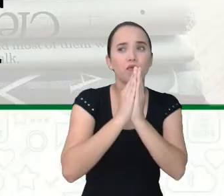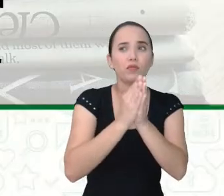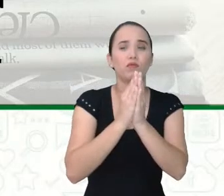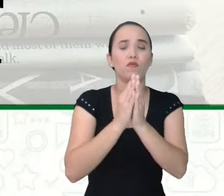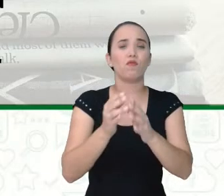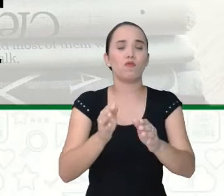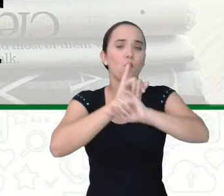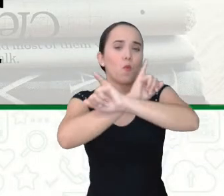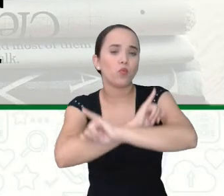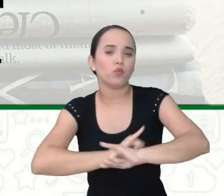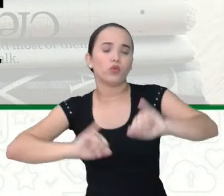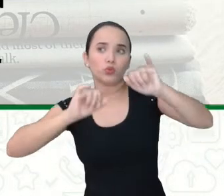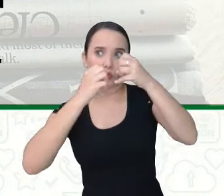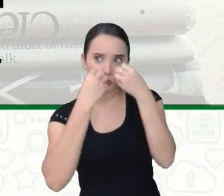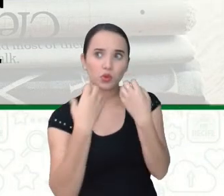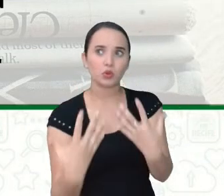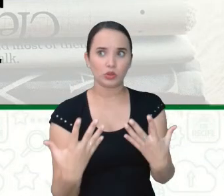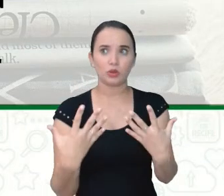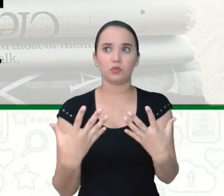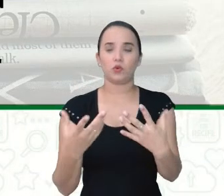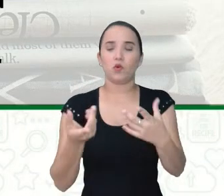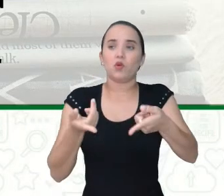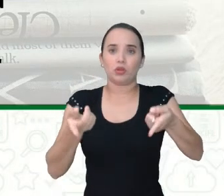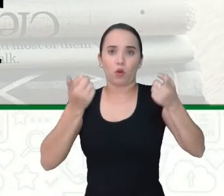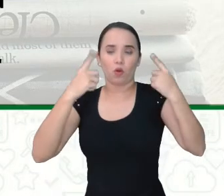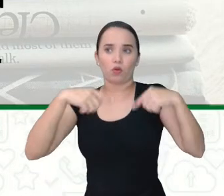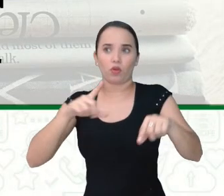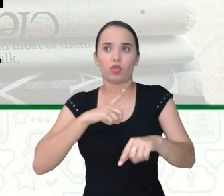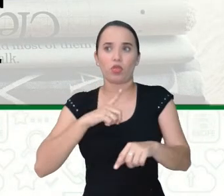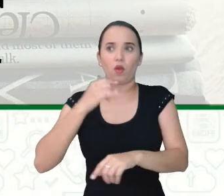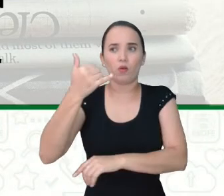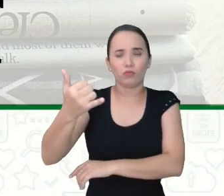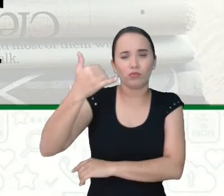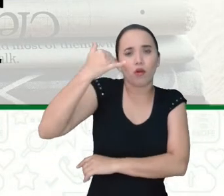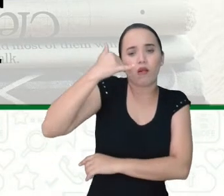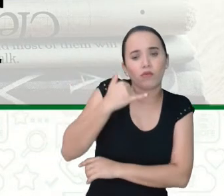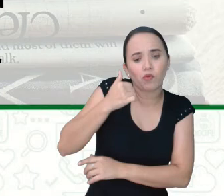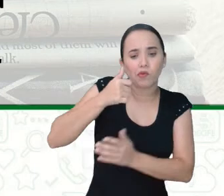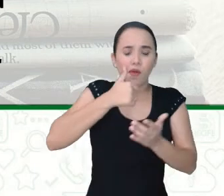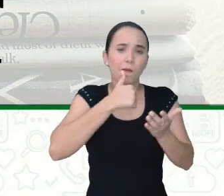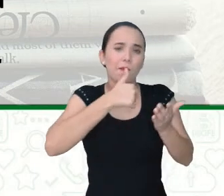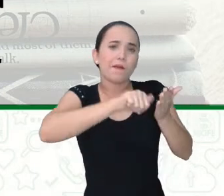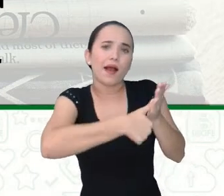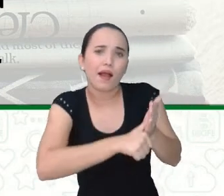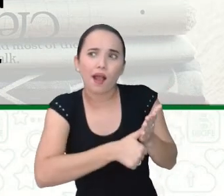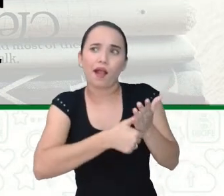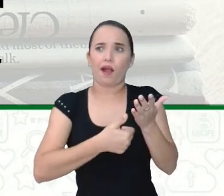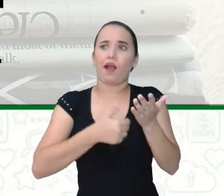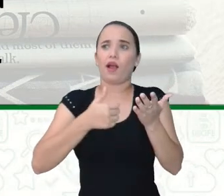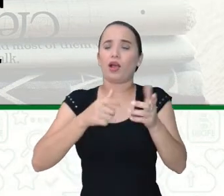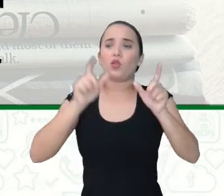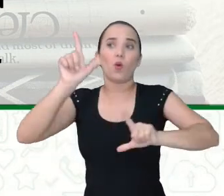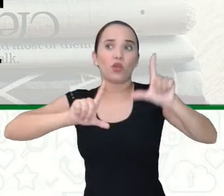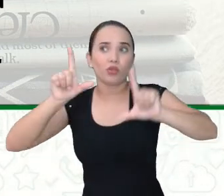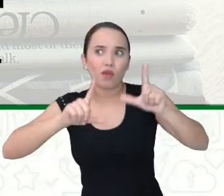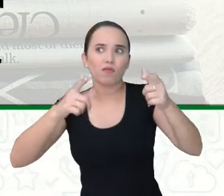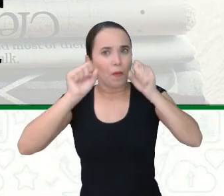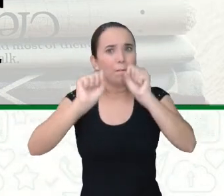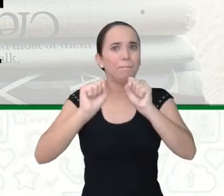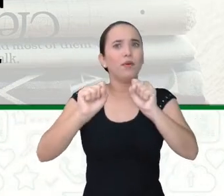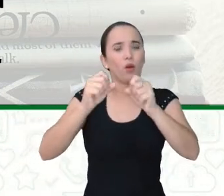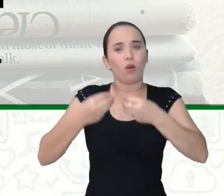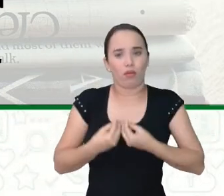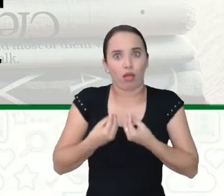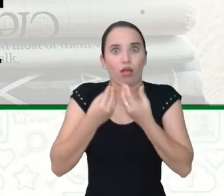notícia boa. E na outra parte, ele diz assim, ó, um telefonema, uma carta, um programa de TV, podem